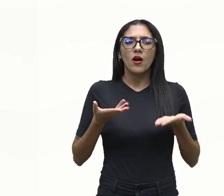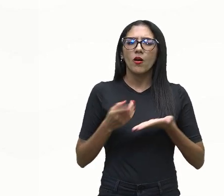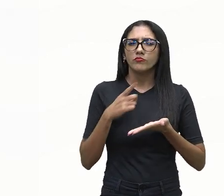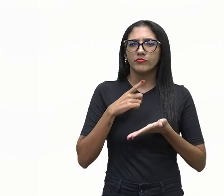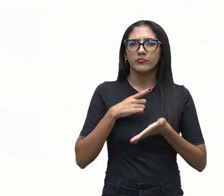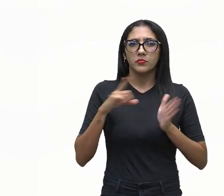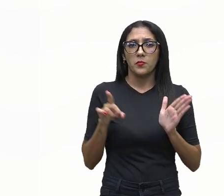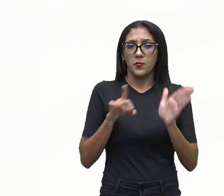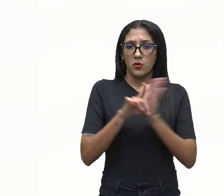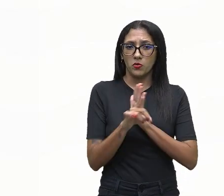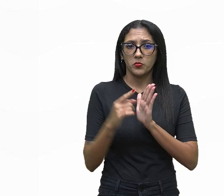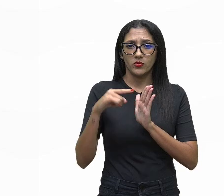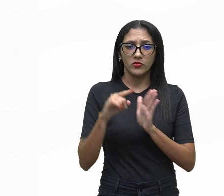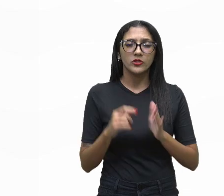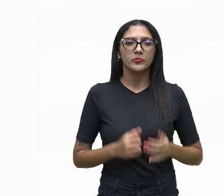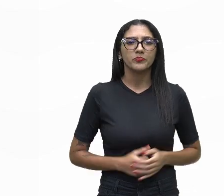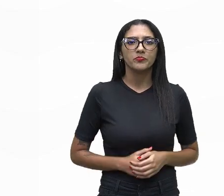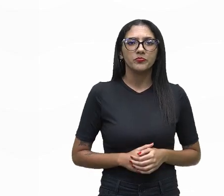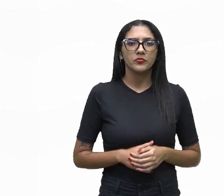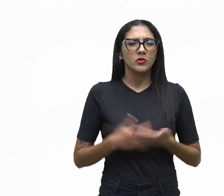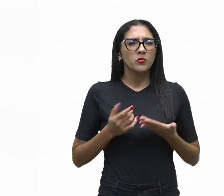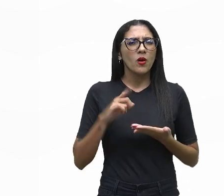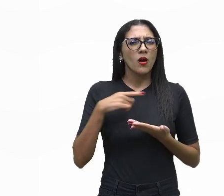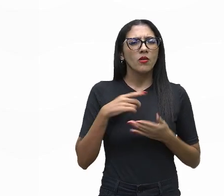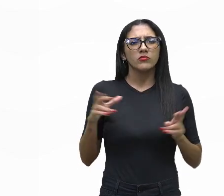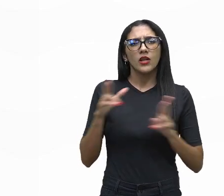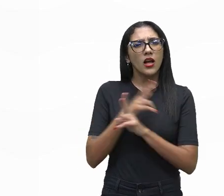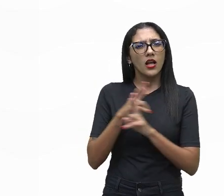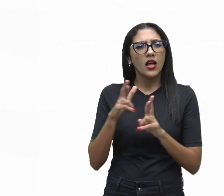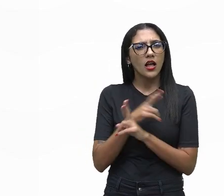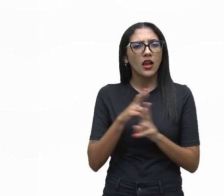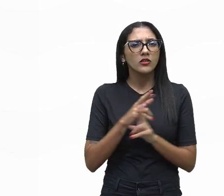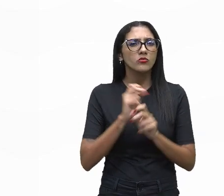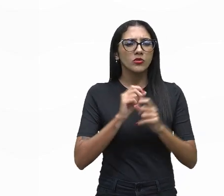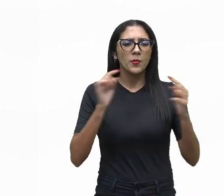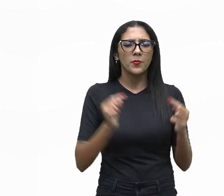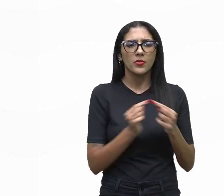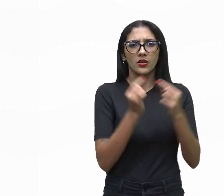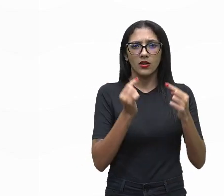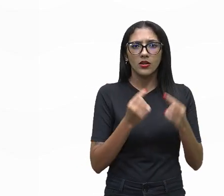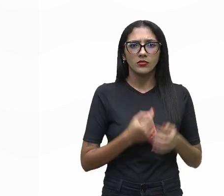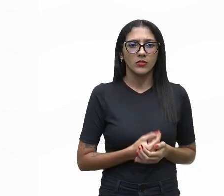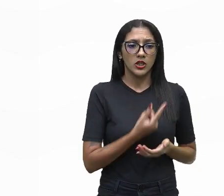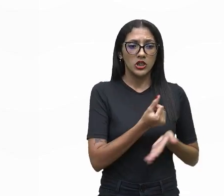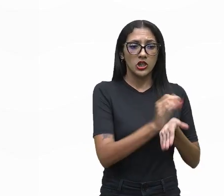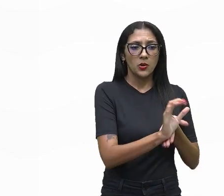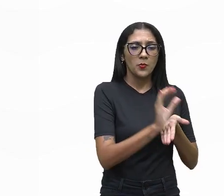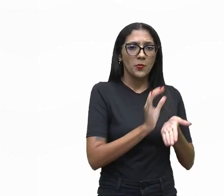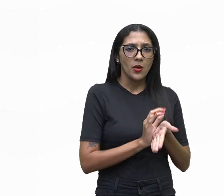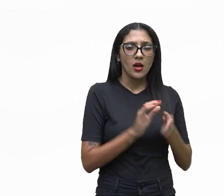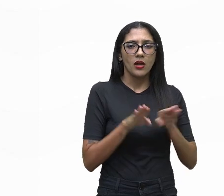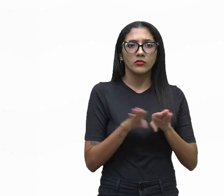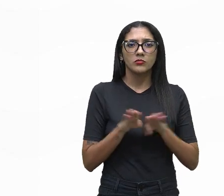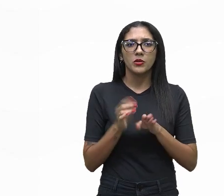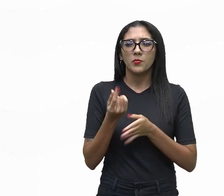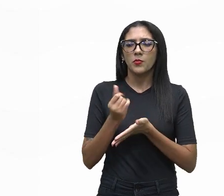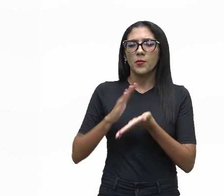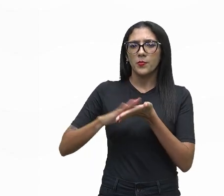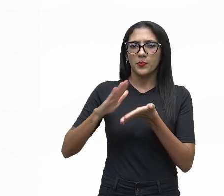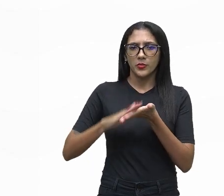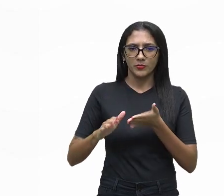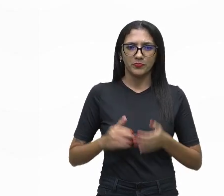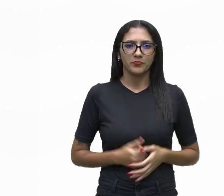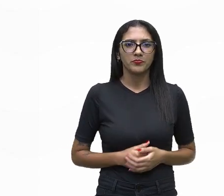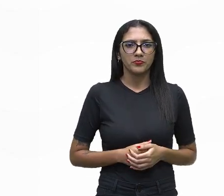pergunta. Qual é a relação perfeita entre receitas e despesas? A relação perfeita seria